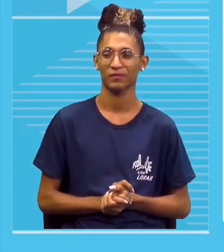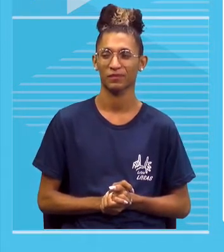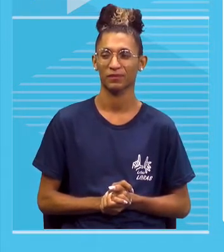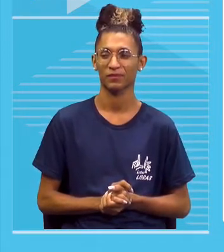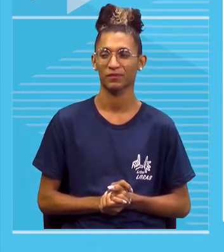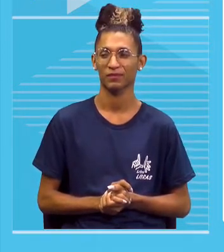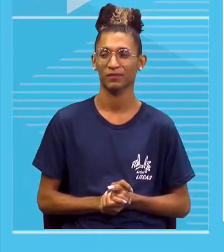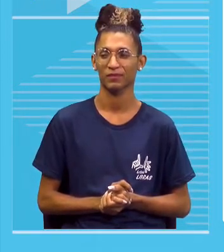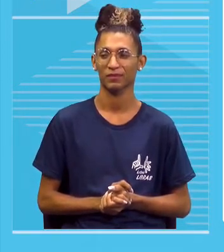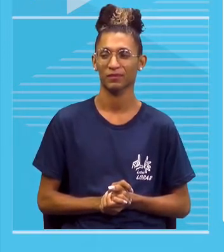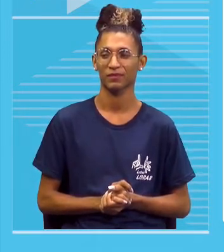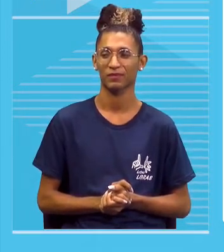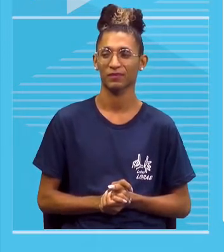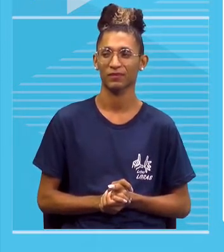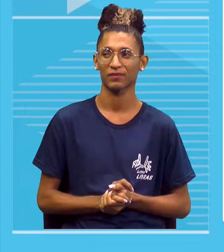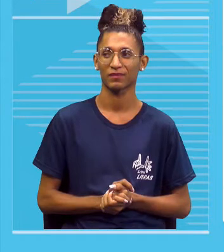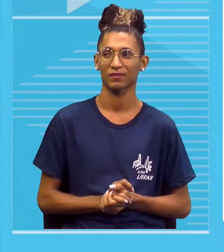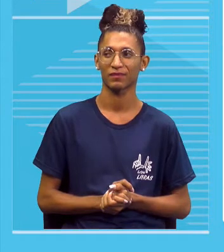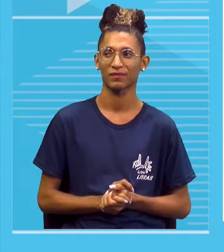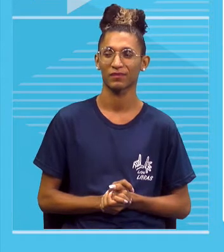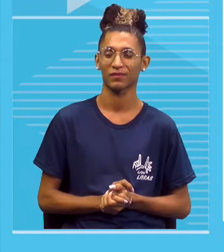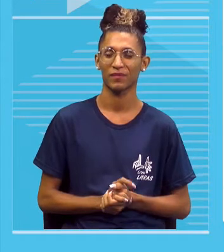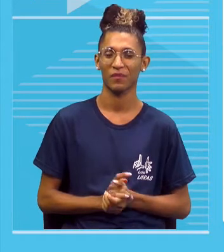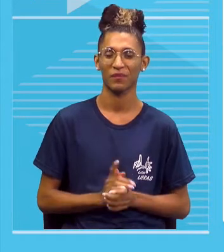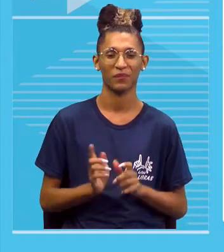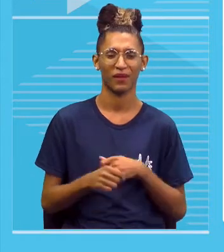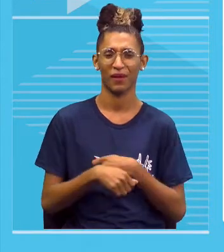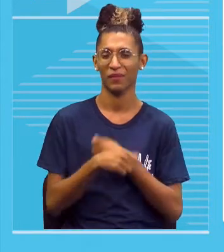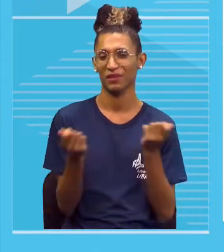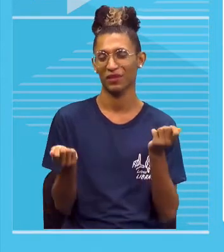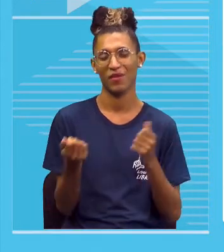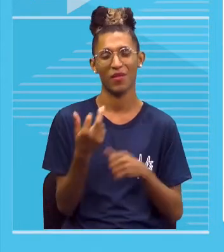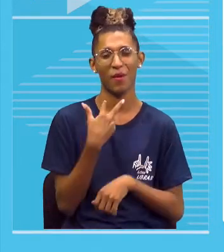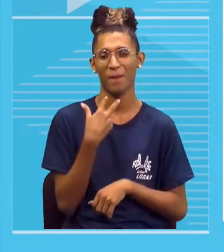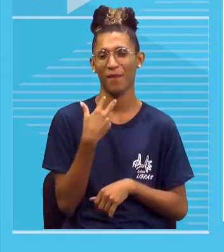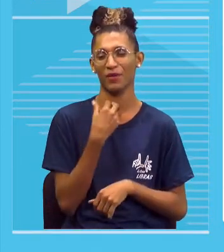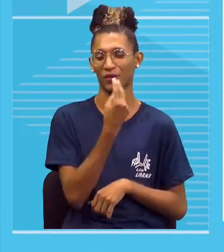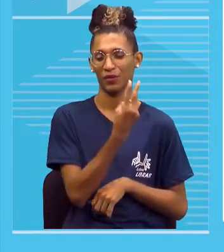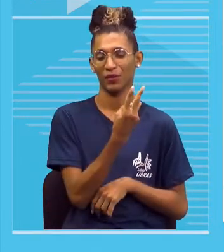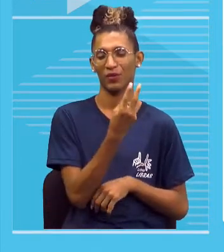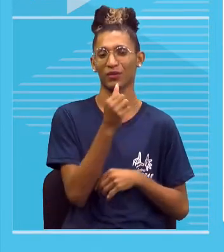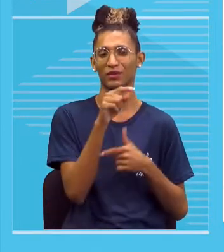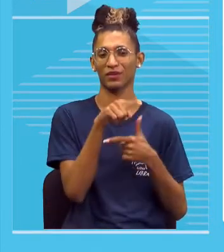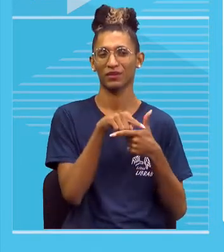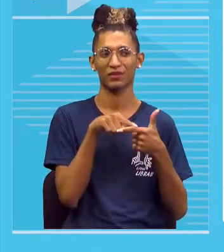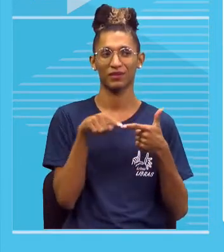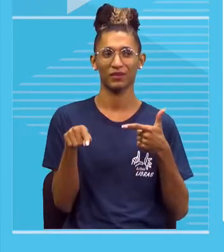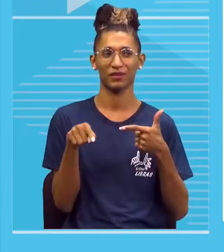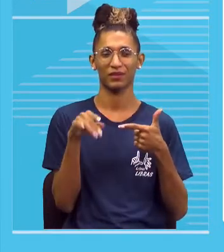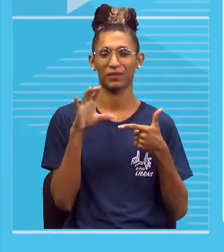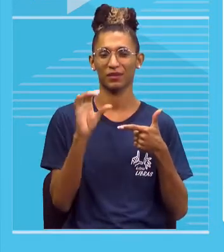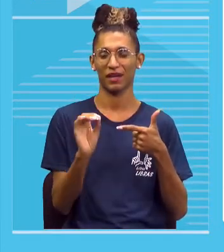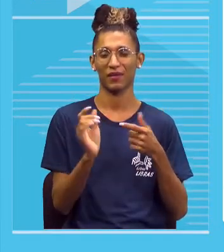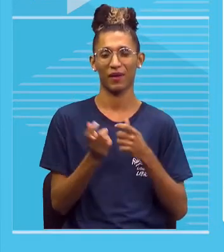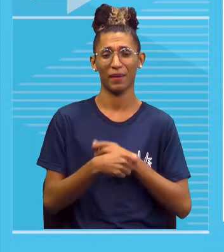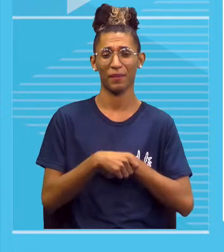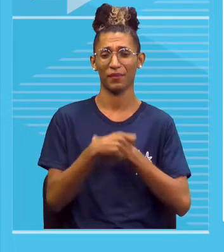é igual oi oi ó chup-chup Ke